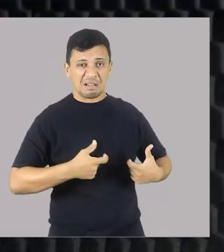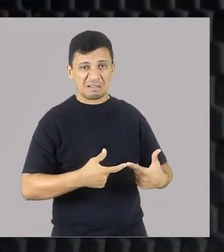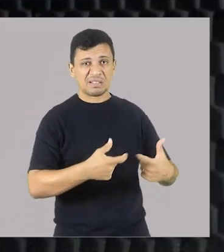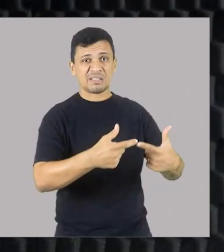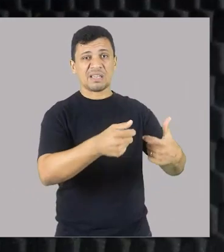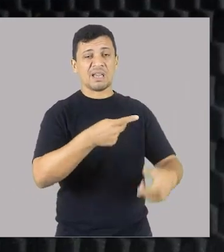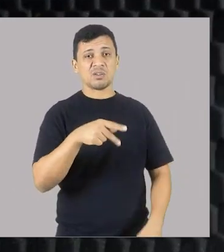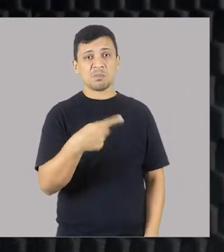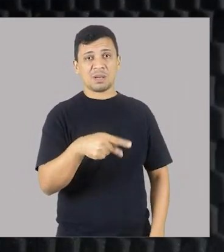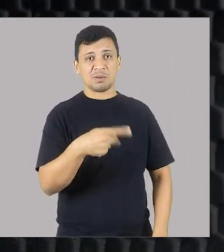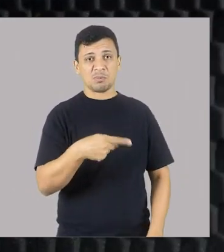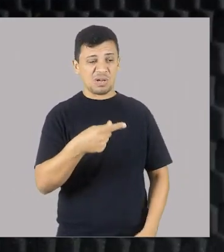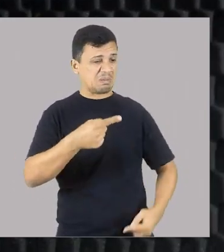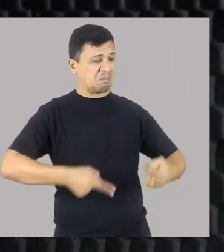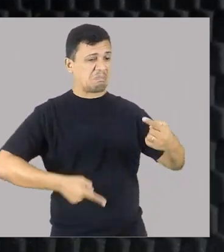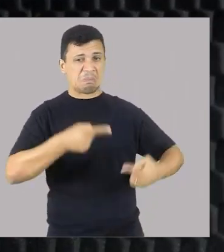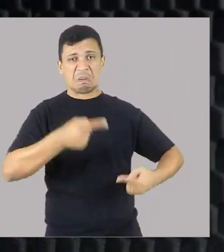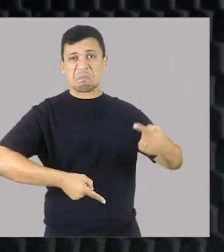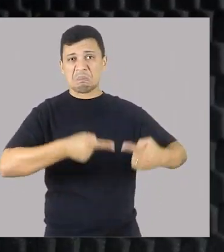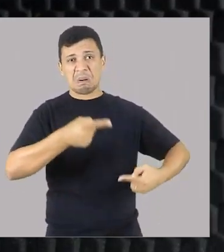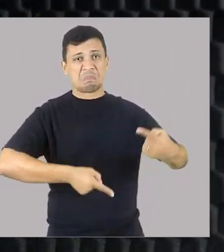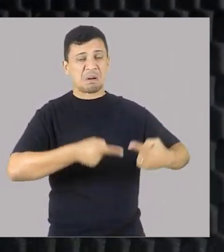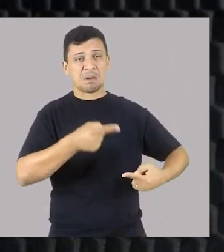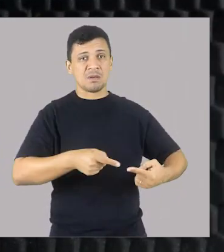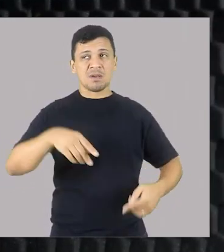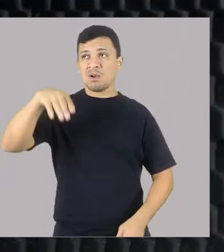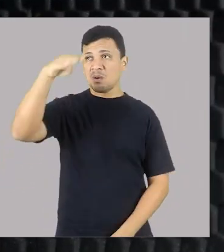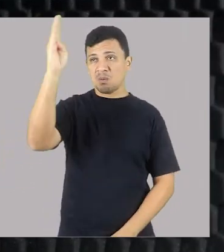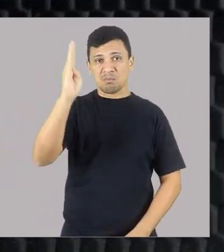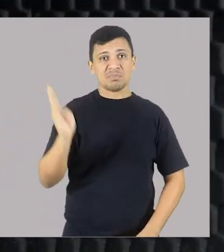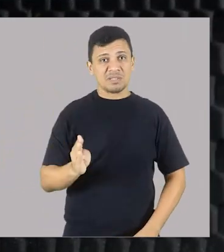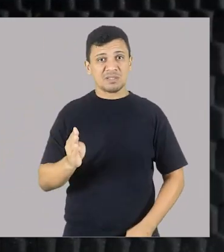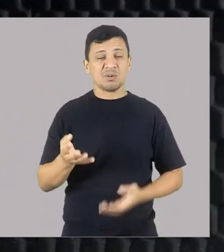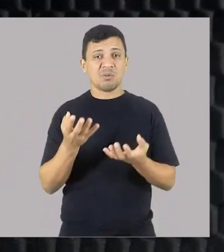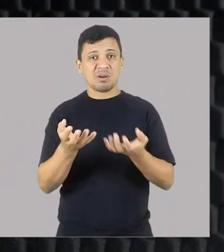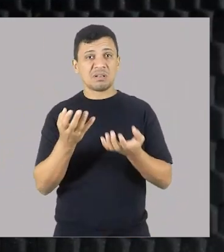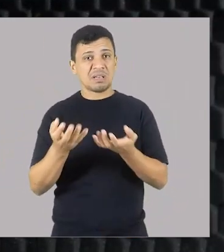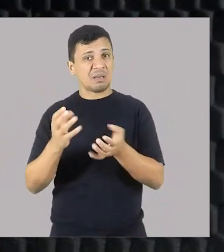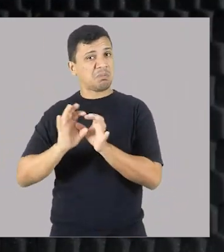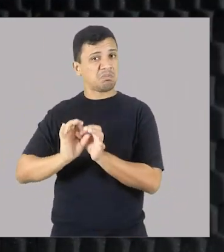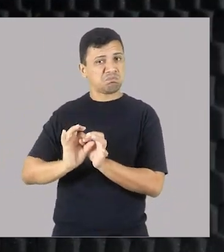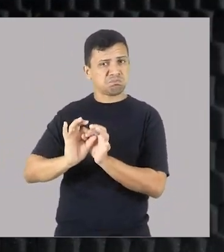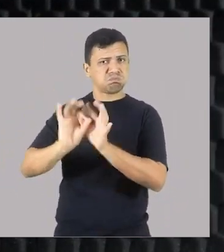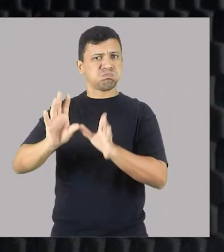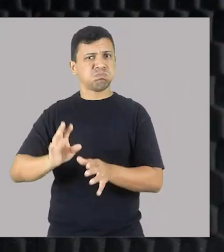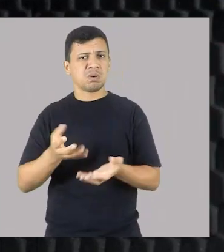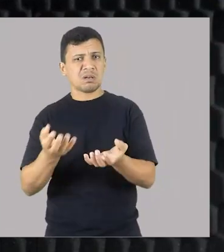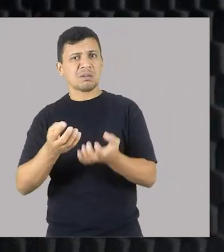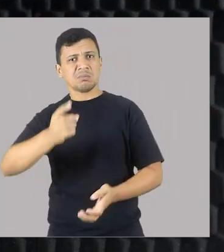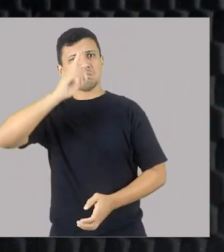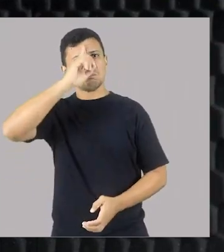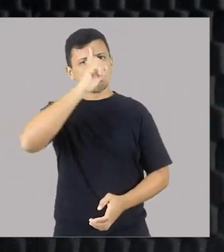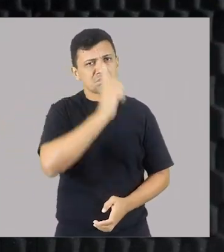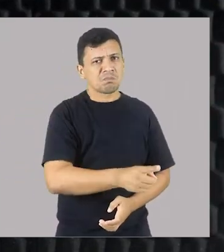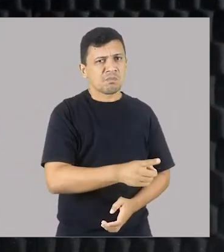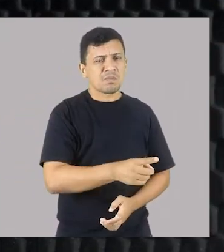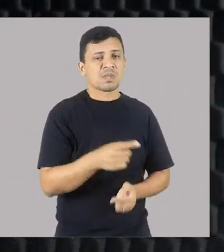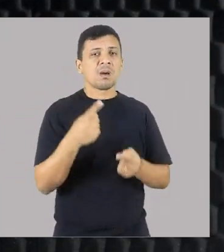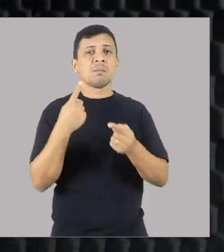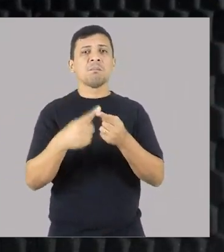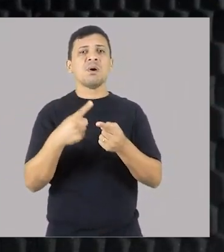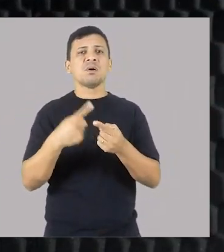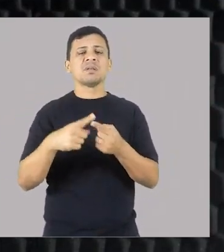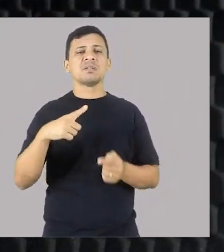disputa ali da Bacia do Prata, o Brasil buscando a sua hegemonia, por conta, evidentemente, ali do